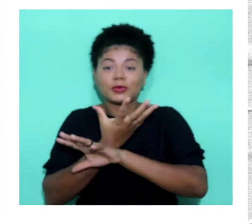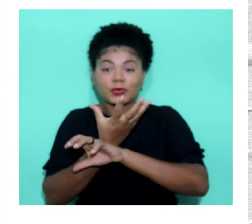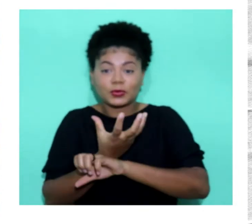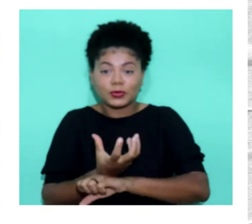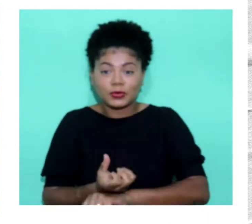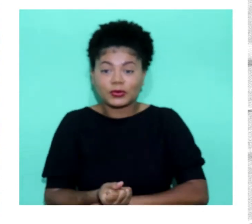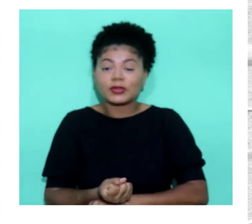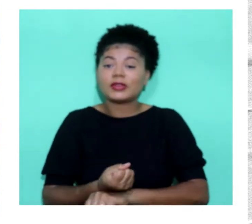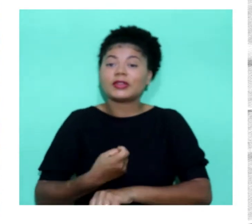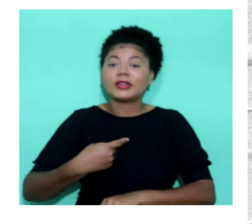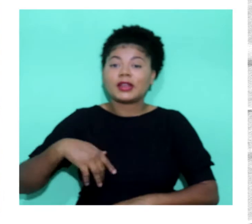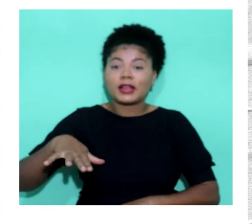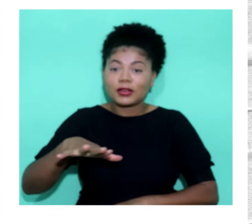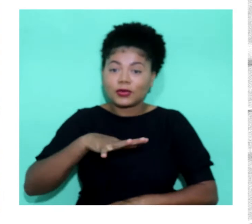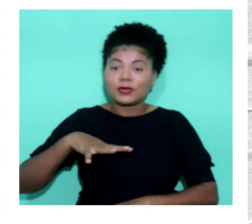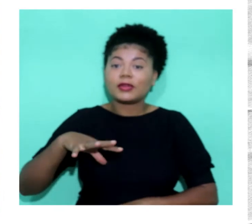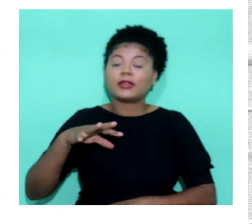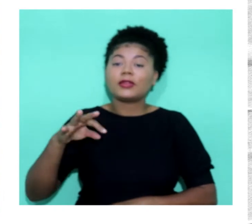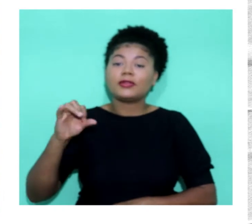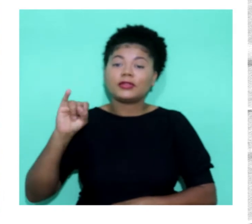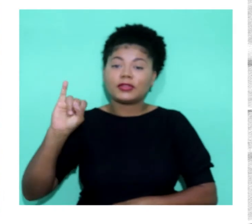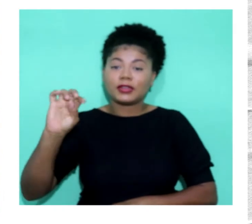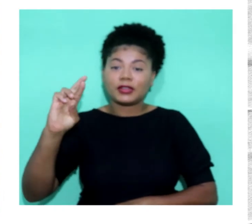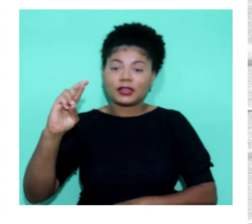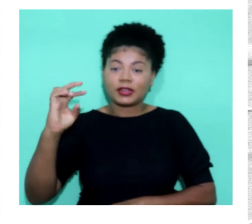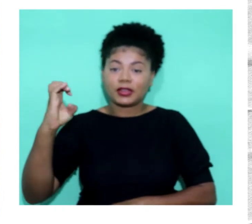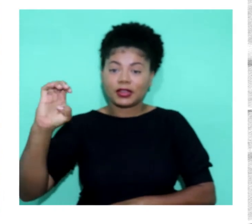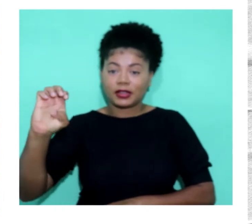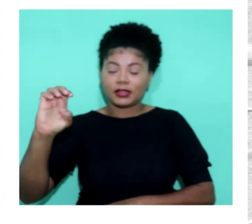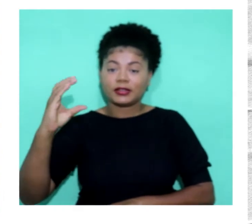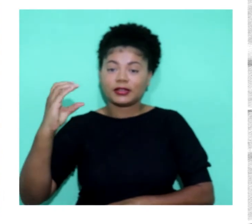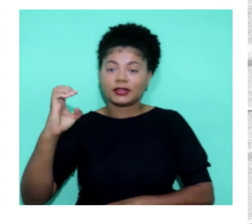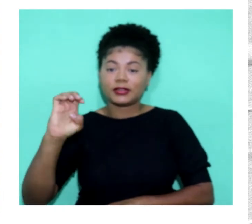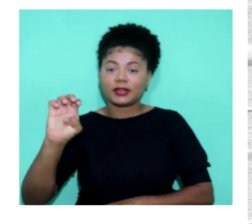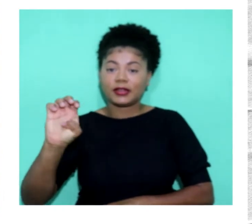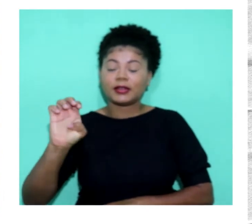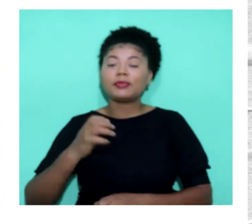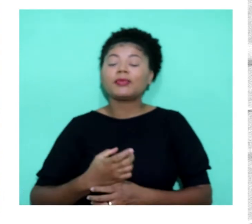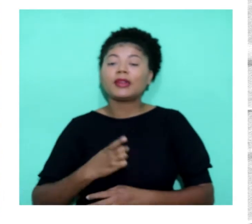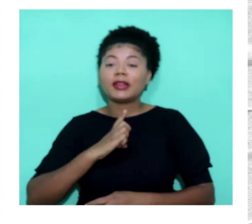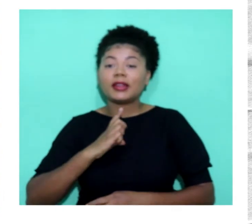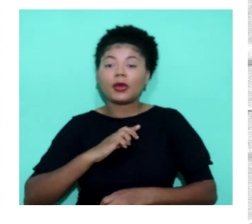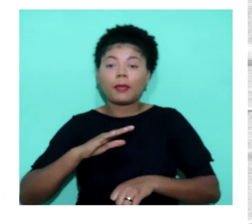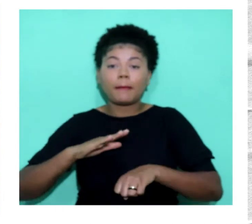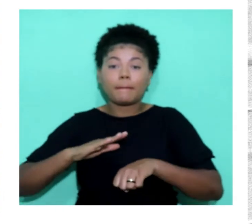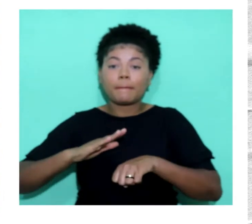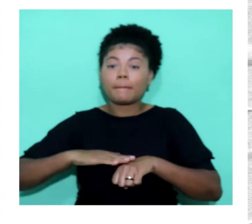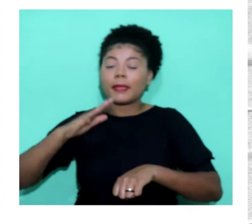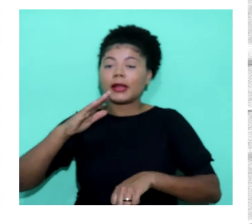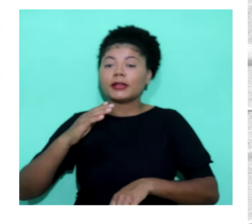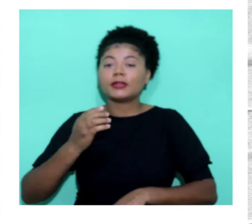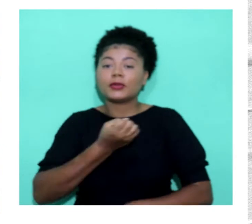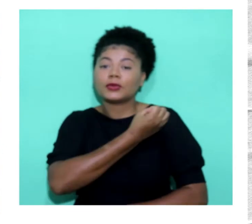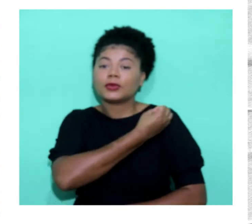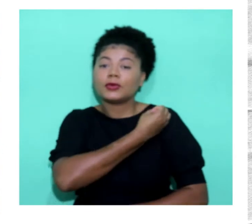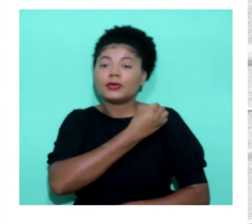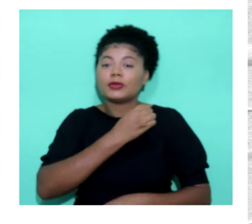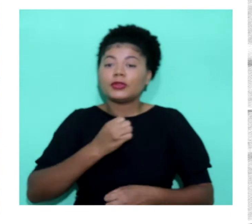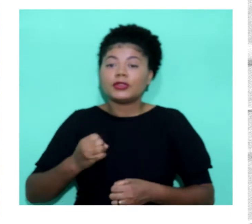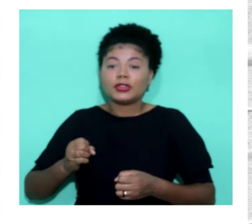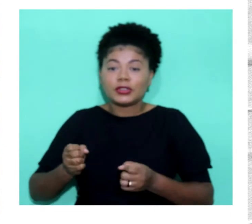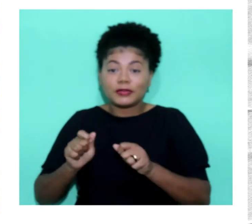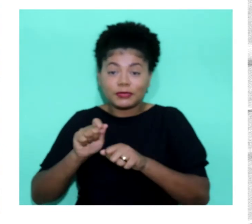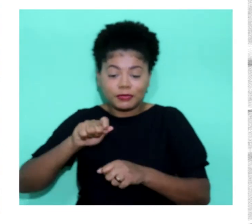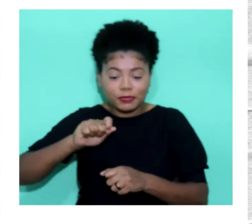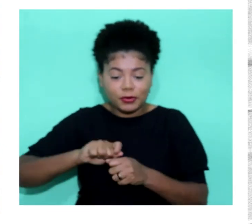é um o núcleo de produtores orgânicos da agricultura familiar que a gente tem organizado ou no território e a nível de estado a todos